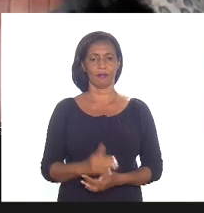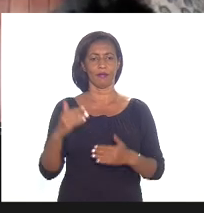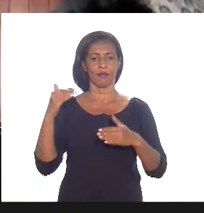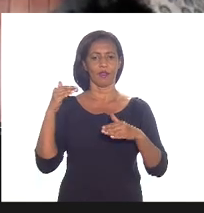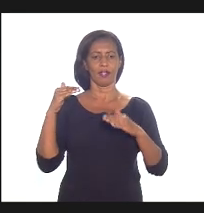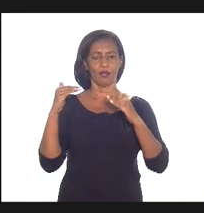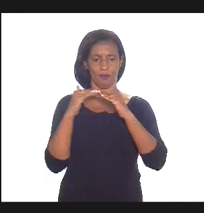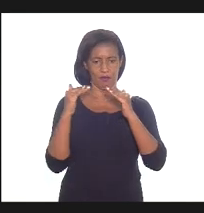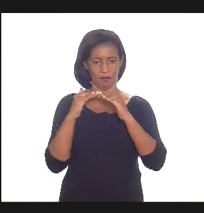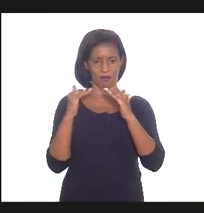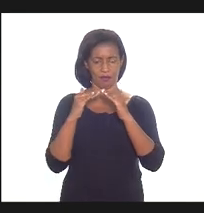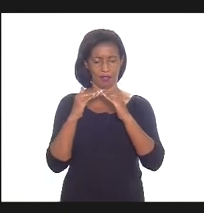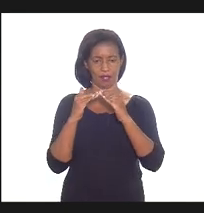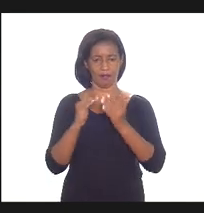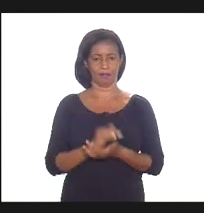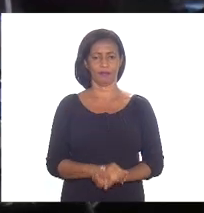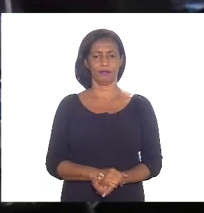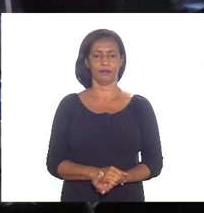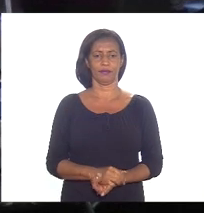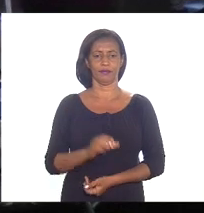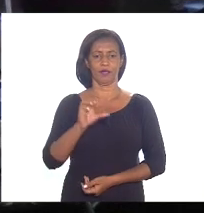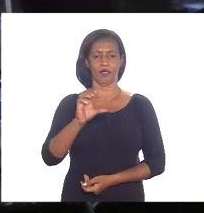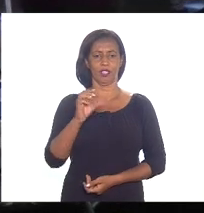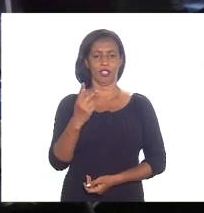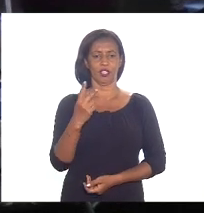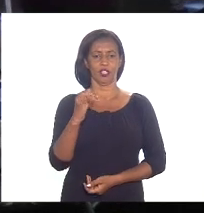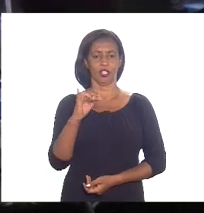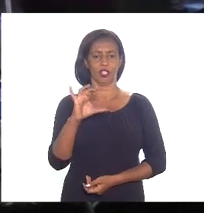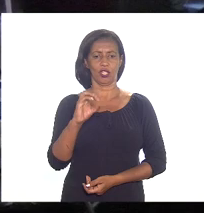Favorável, presidente. Deputado Chico Machado.